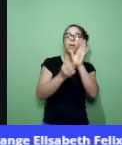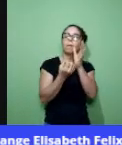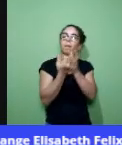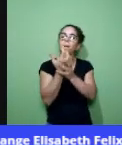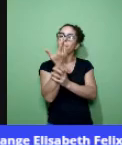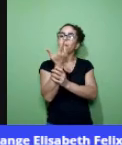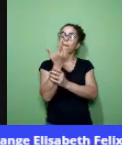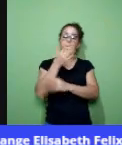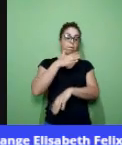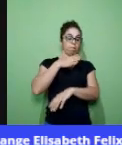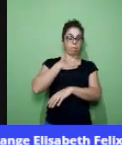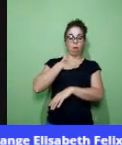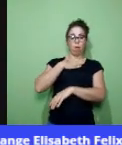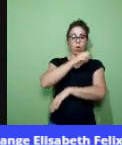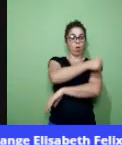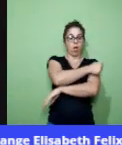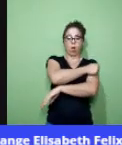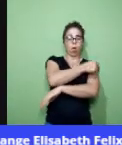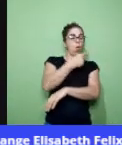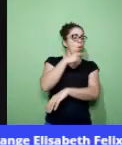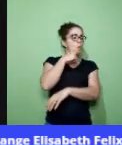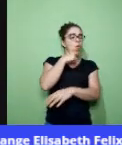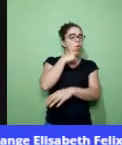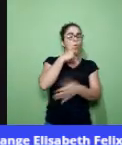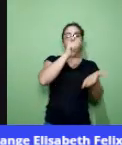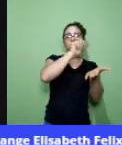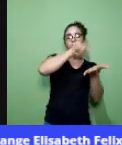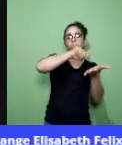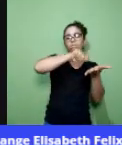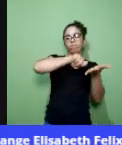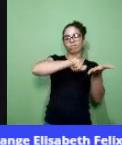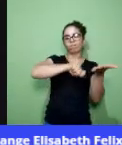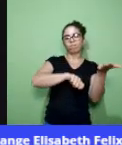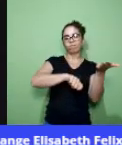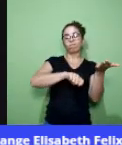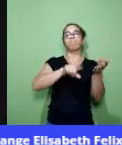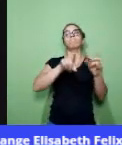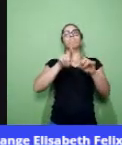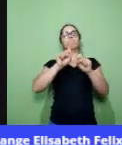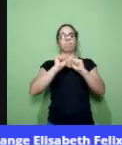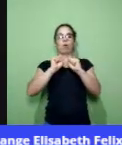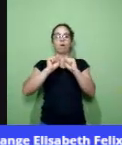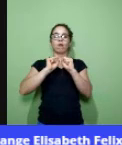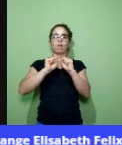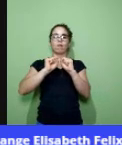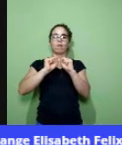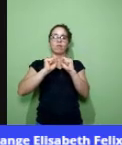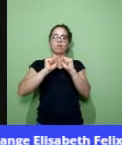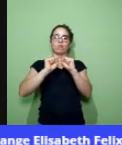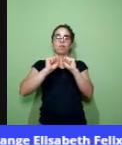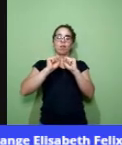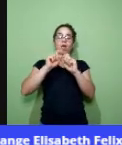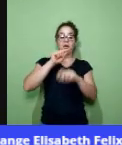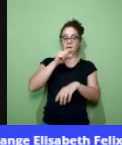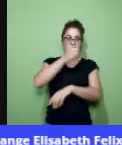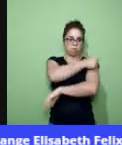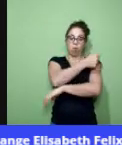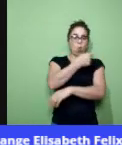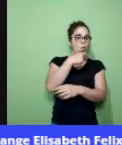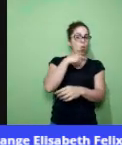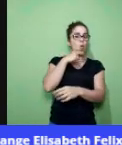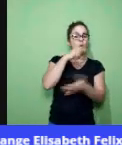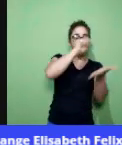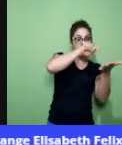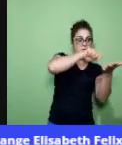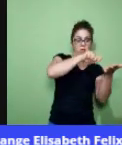vamos trabalhar o desenvolvimento da plantinha. Mas o meu aluno, ele não consegue fazer o registro. Então, nós podemos